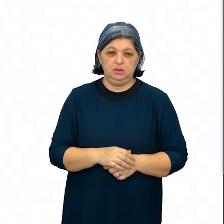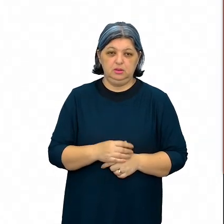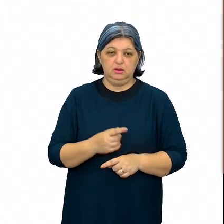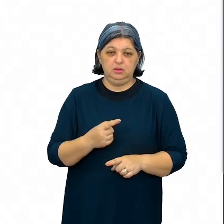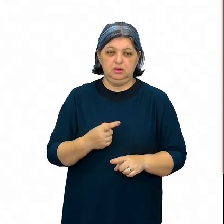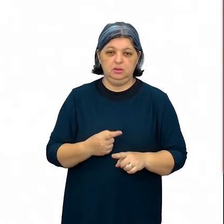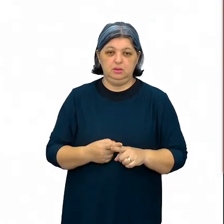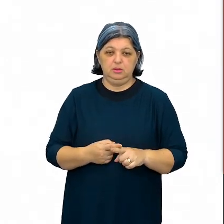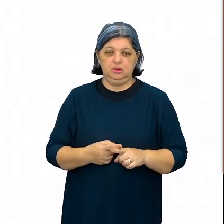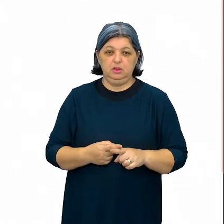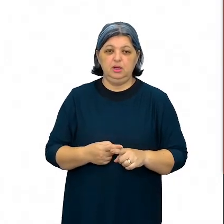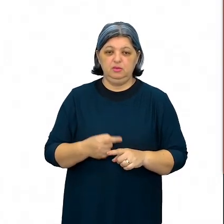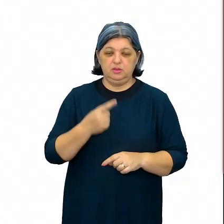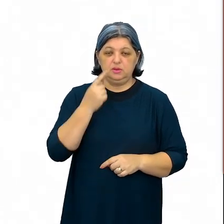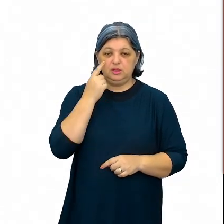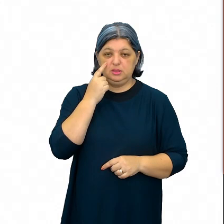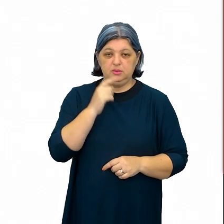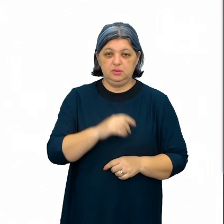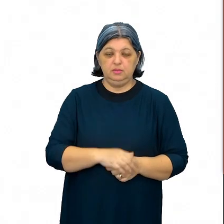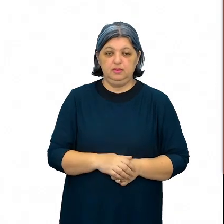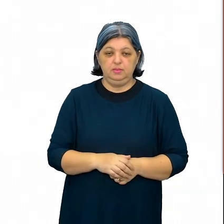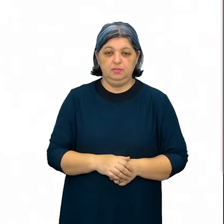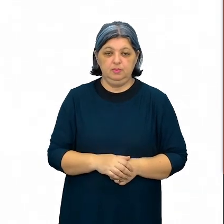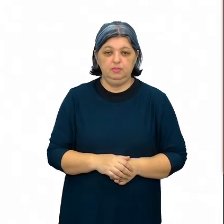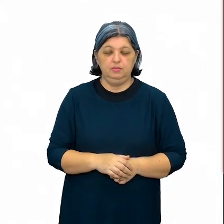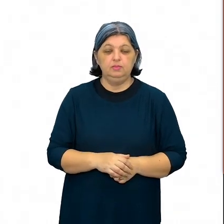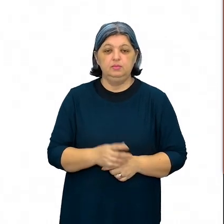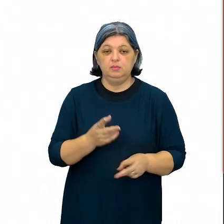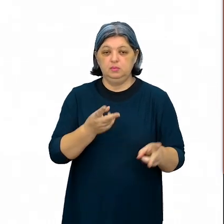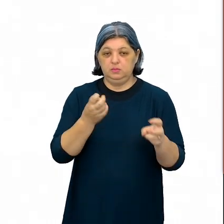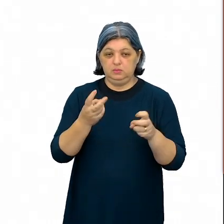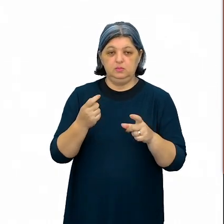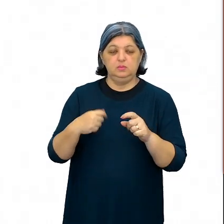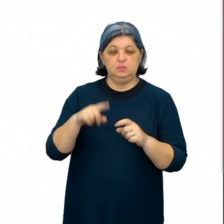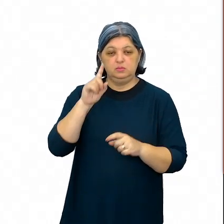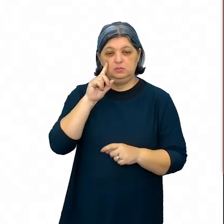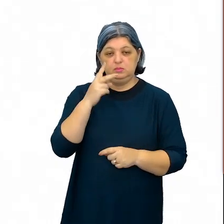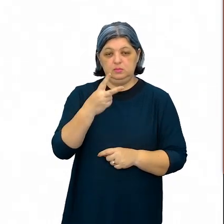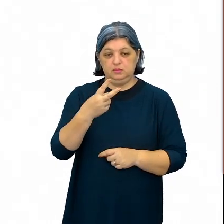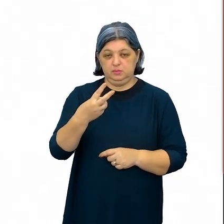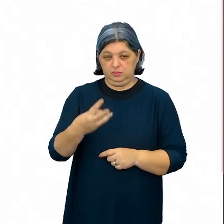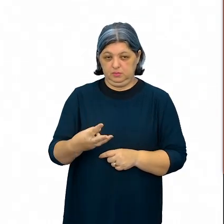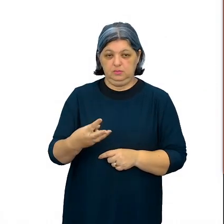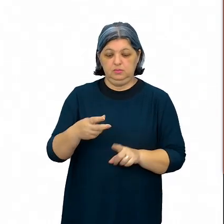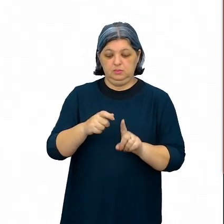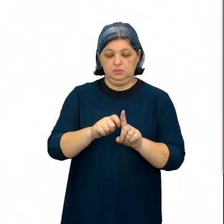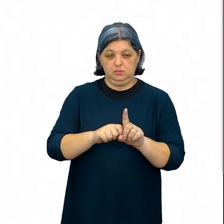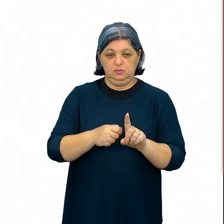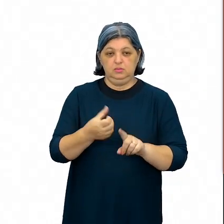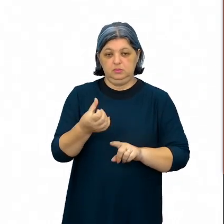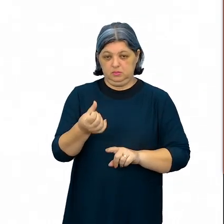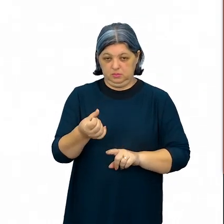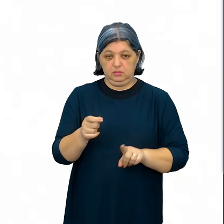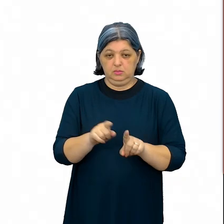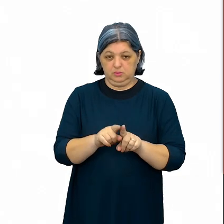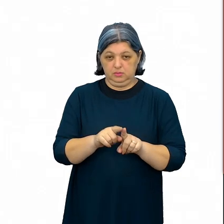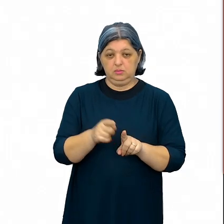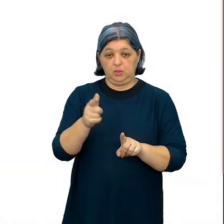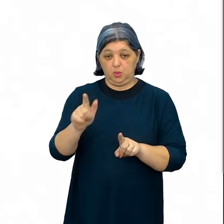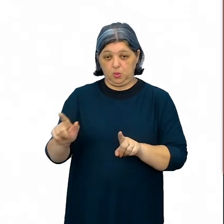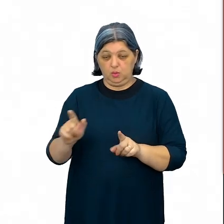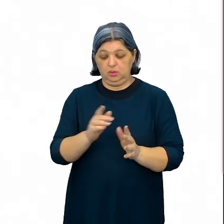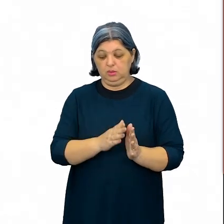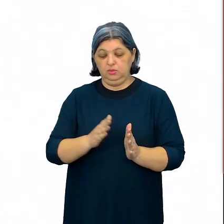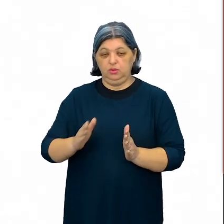de comentar com vocês nós teremos uma a etapa I Note que no dia 23/6 nós teremos uma outra de etapa porém